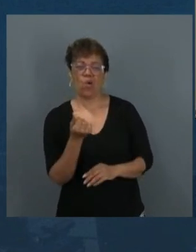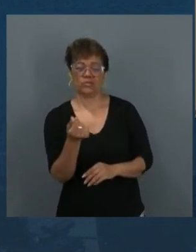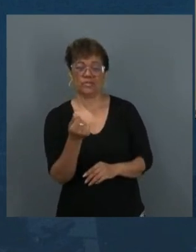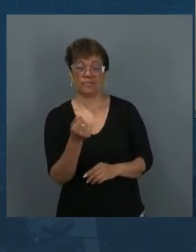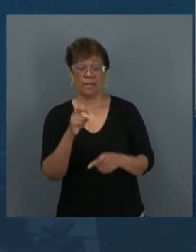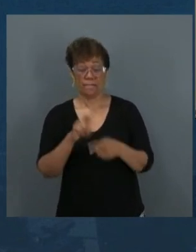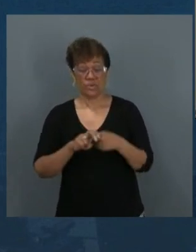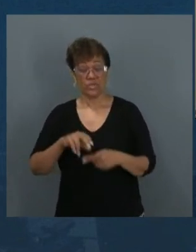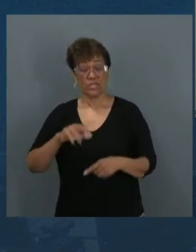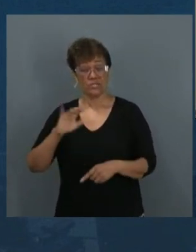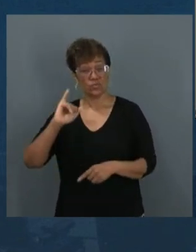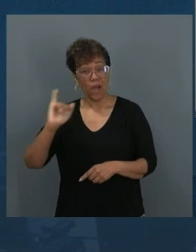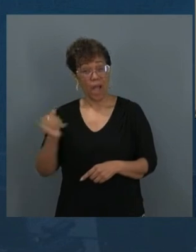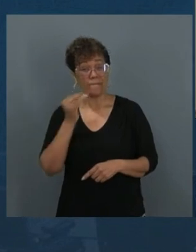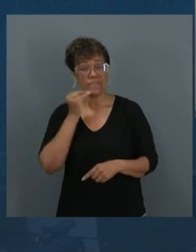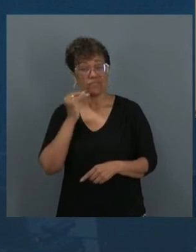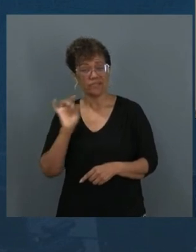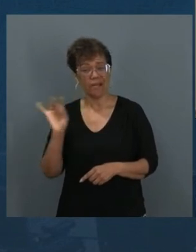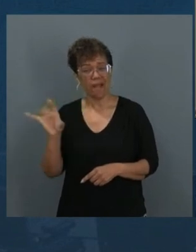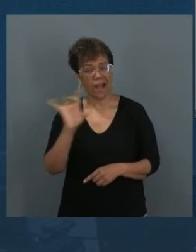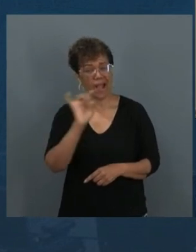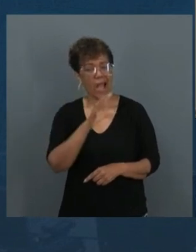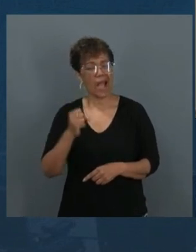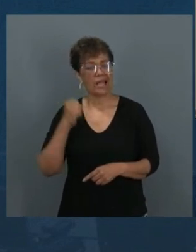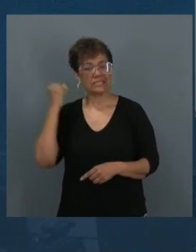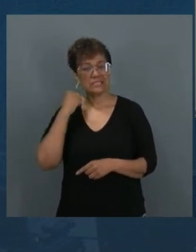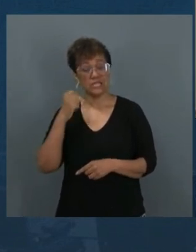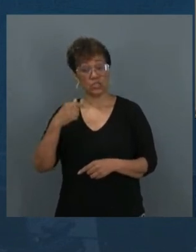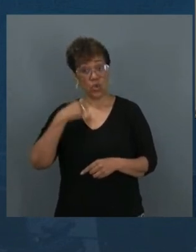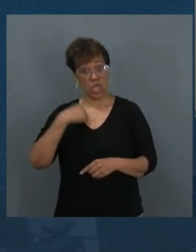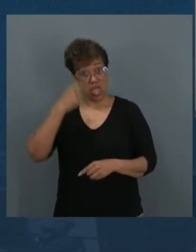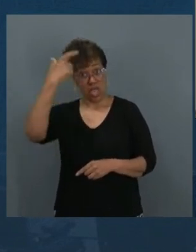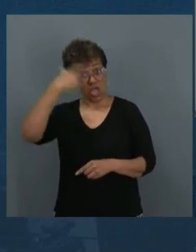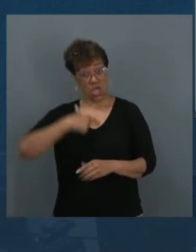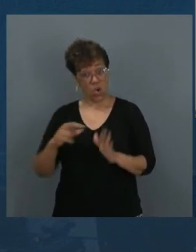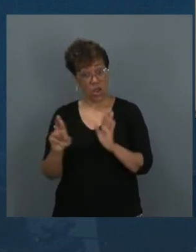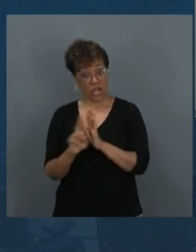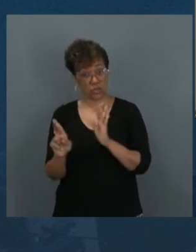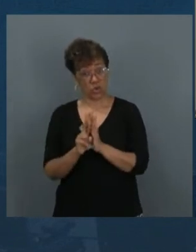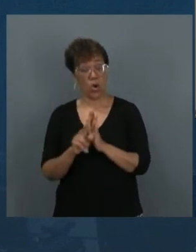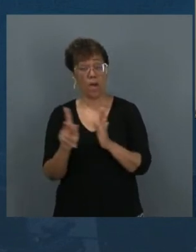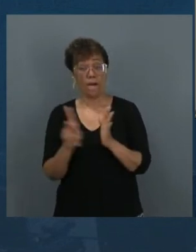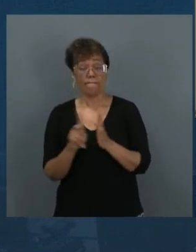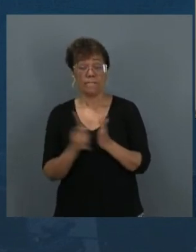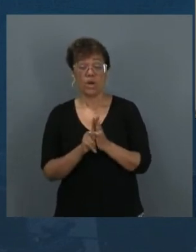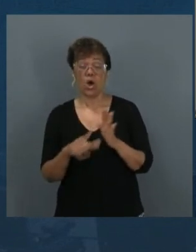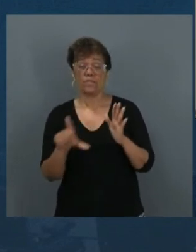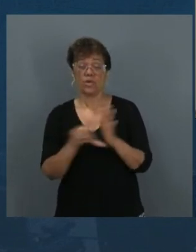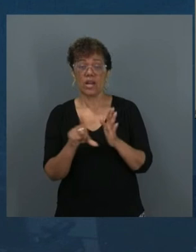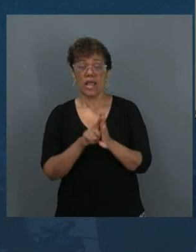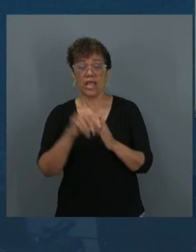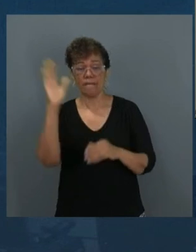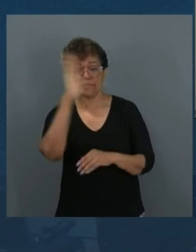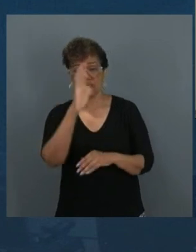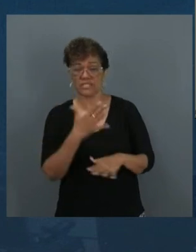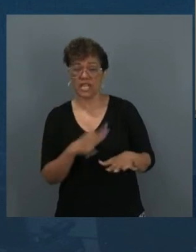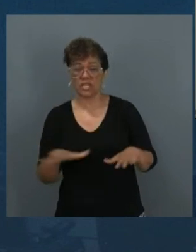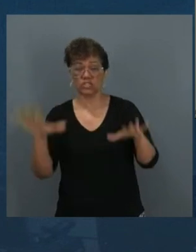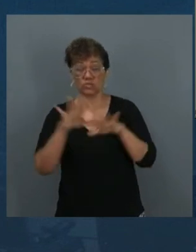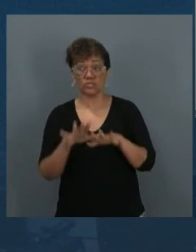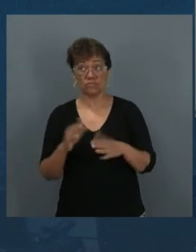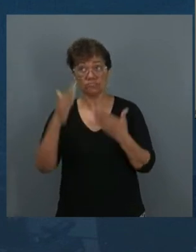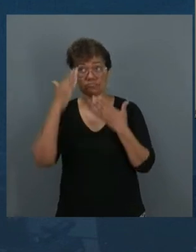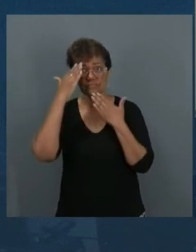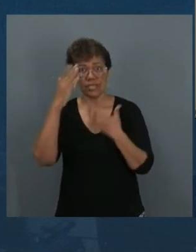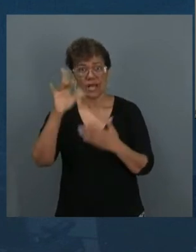dos senadores, porque eu fui a relatora da Lei Brasileira de Inclusão, que graças a Deus um